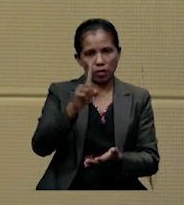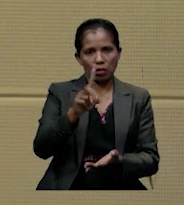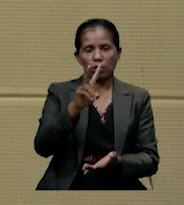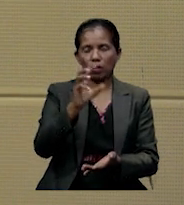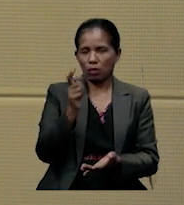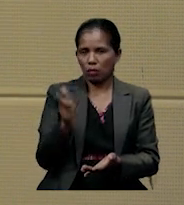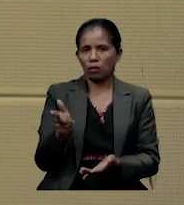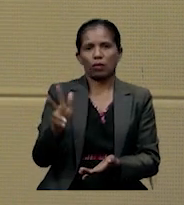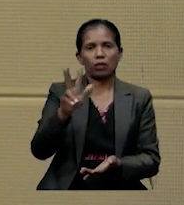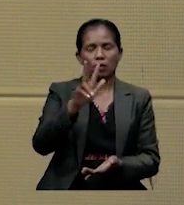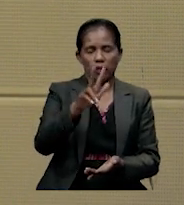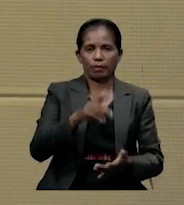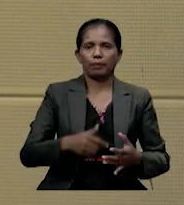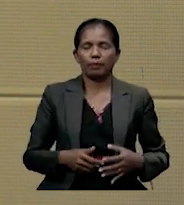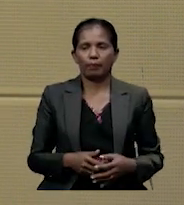2021-2022.